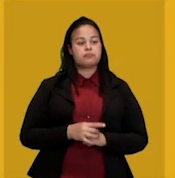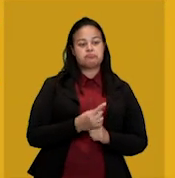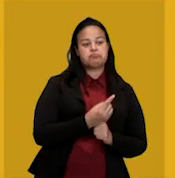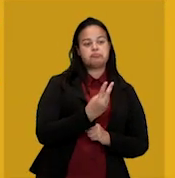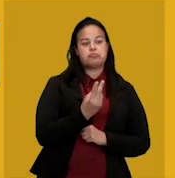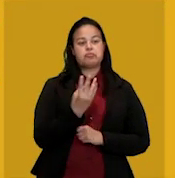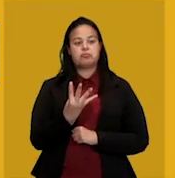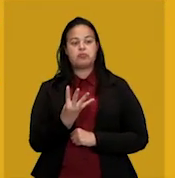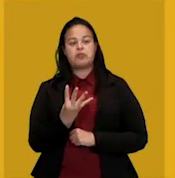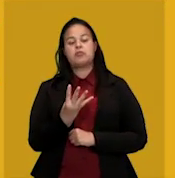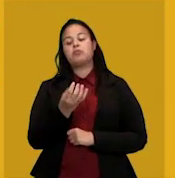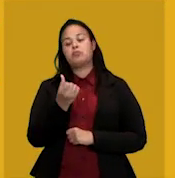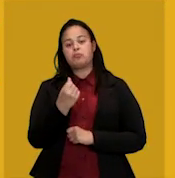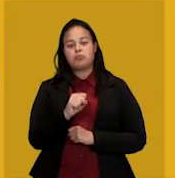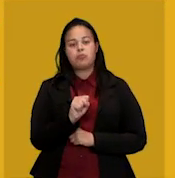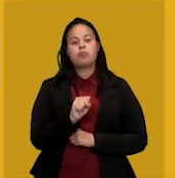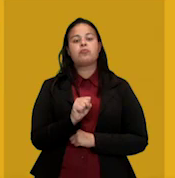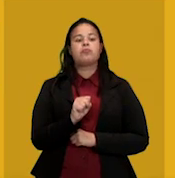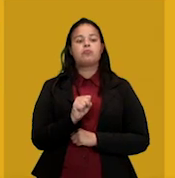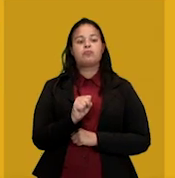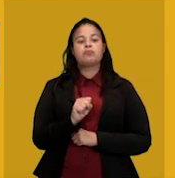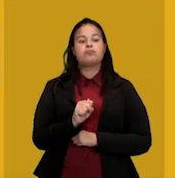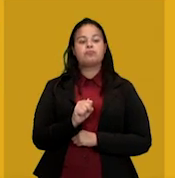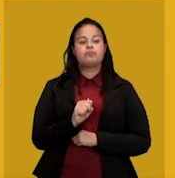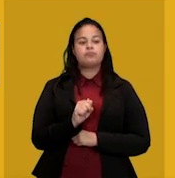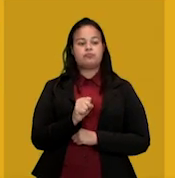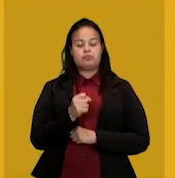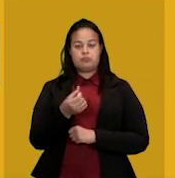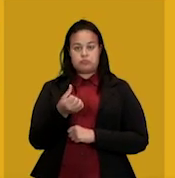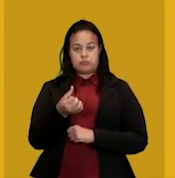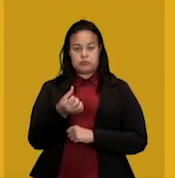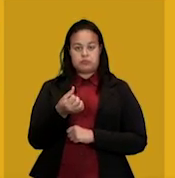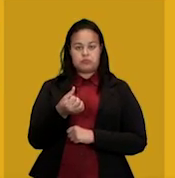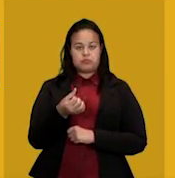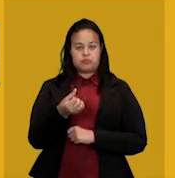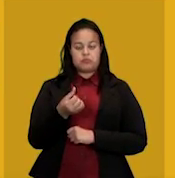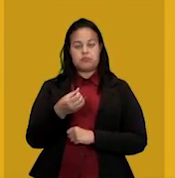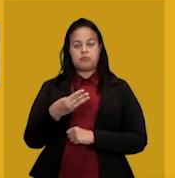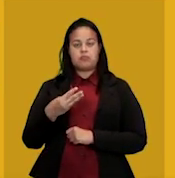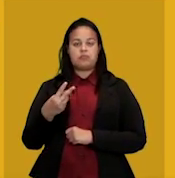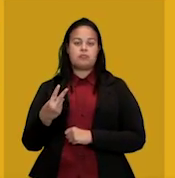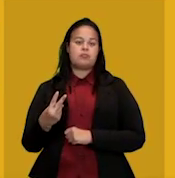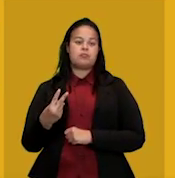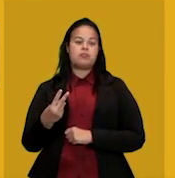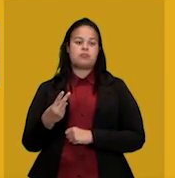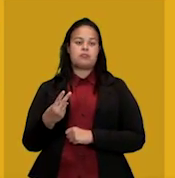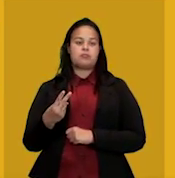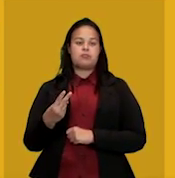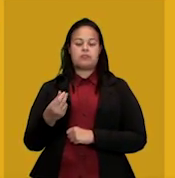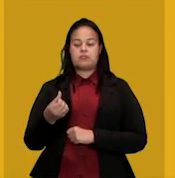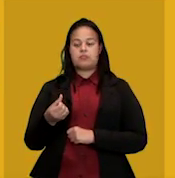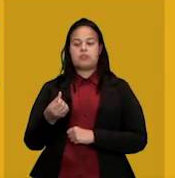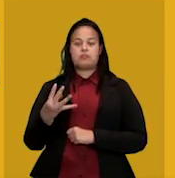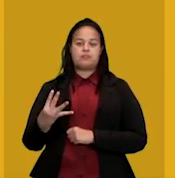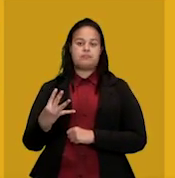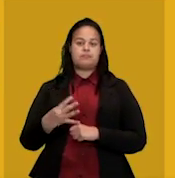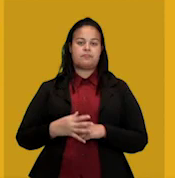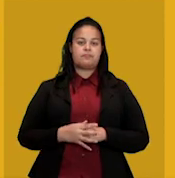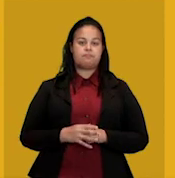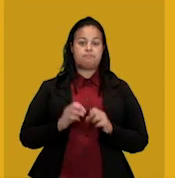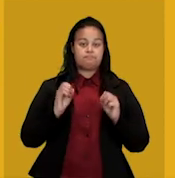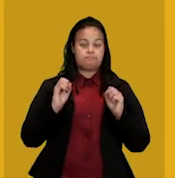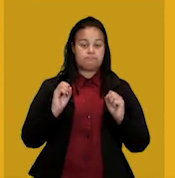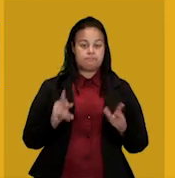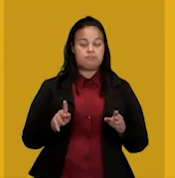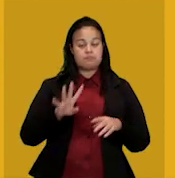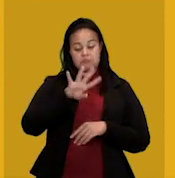2 elevado a 3, 8, 2 elevado a 4, 16, 32 e 4. Ok, preenchi